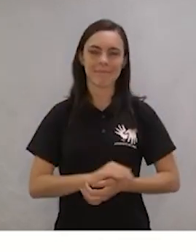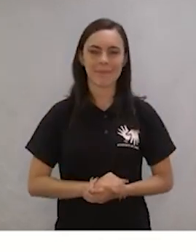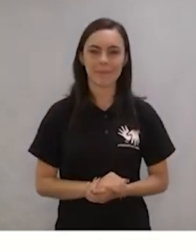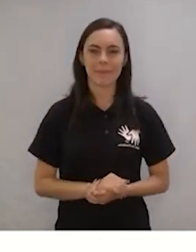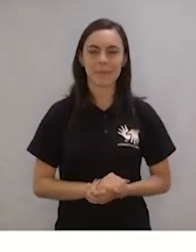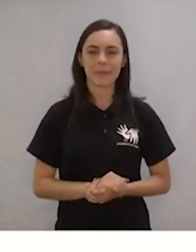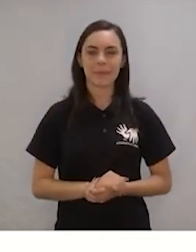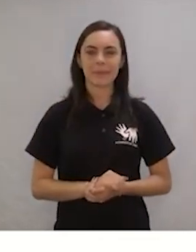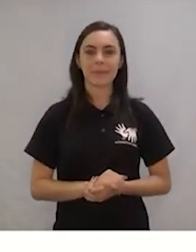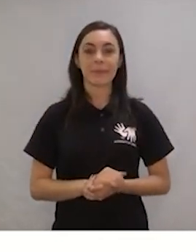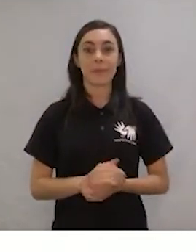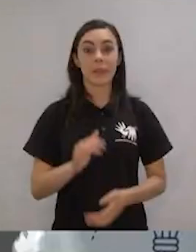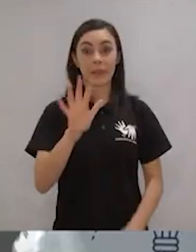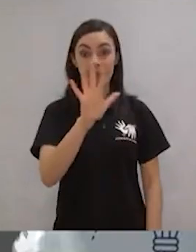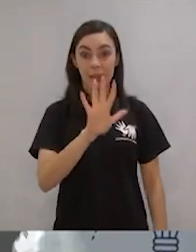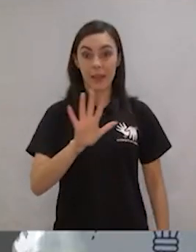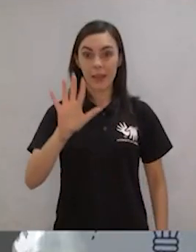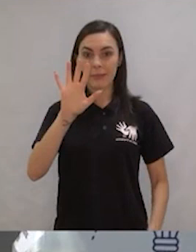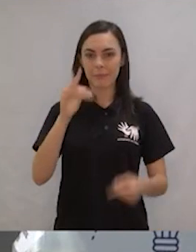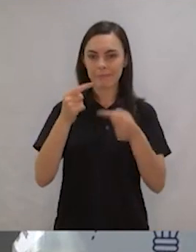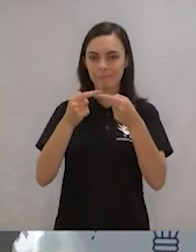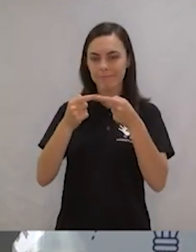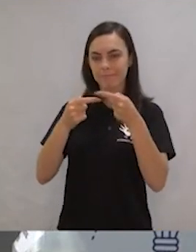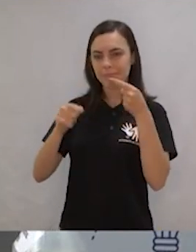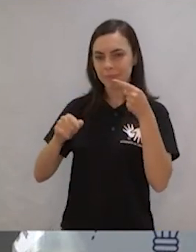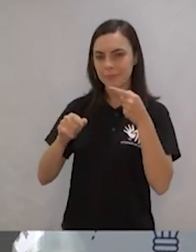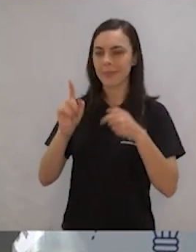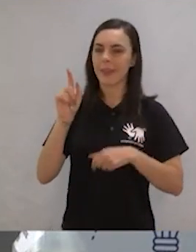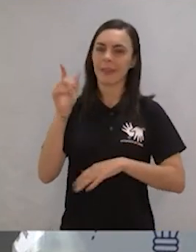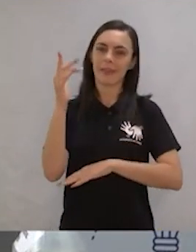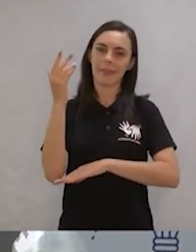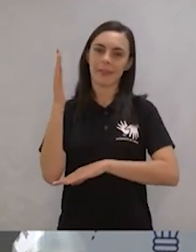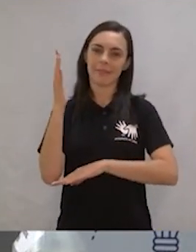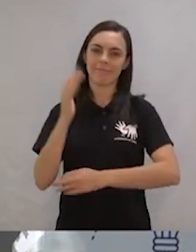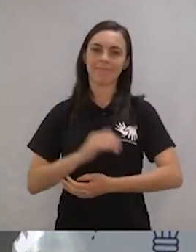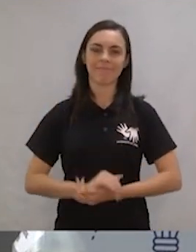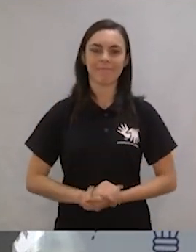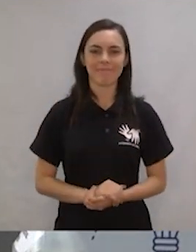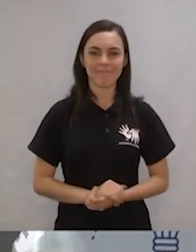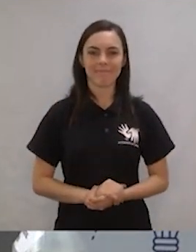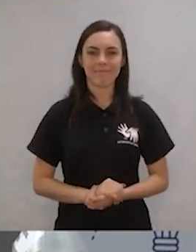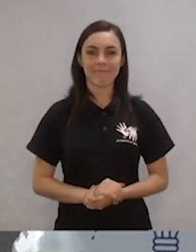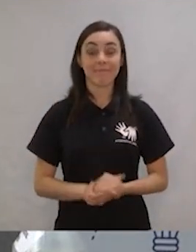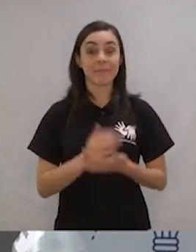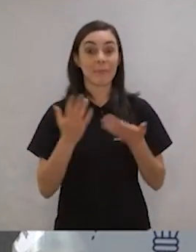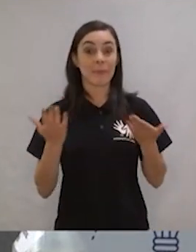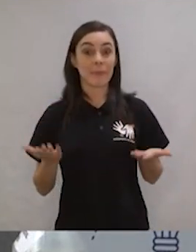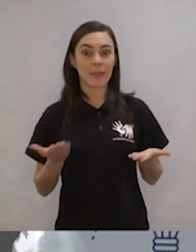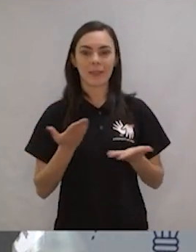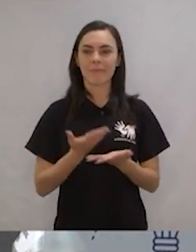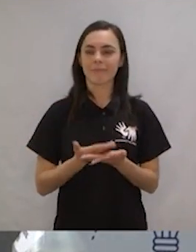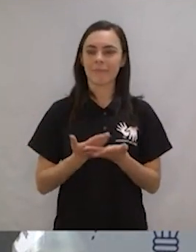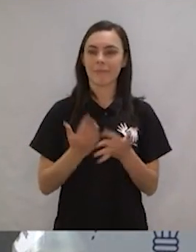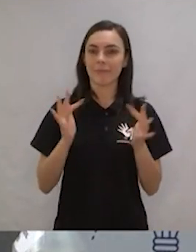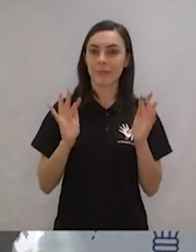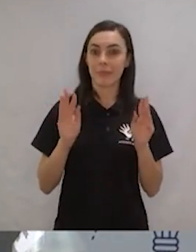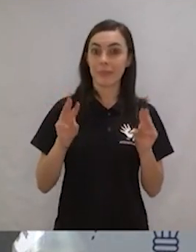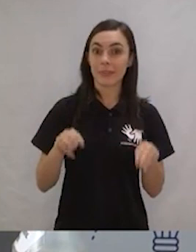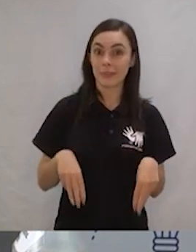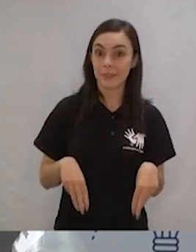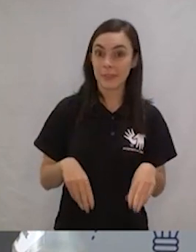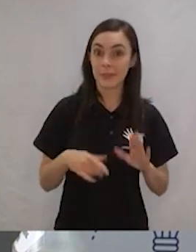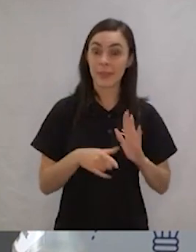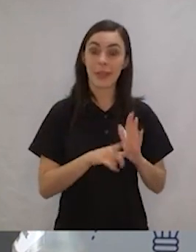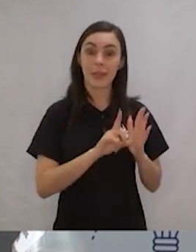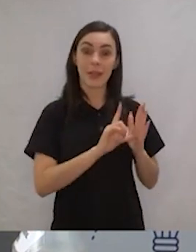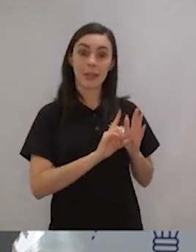Então, a nossa imagem intrusa é a árvore. Pessoal, nós estamos chegando no fim e